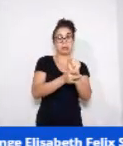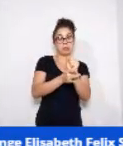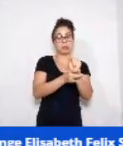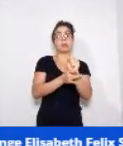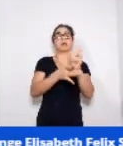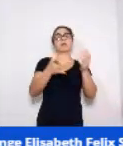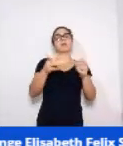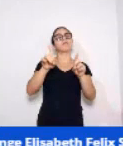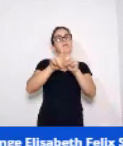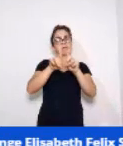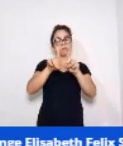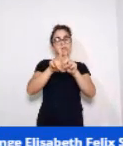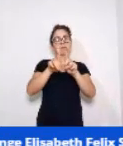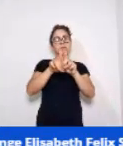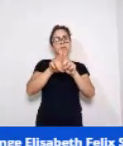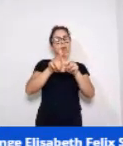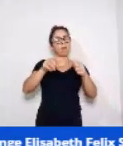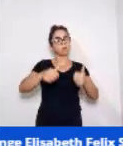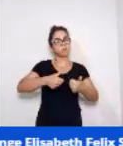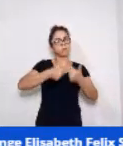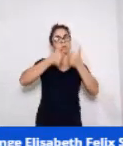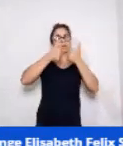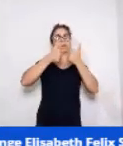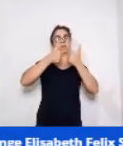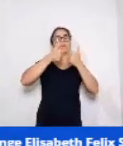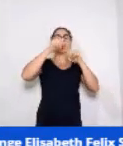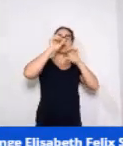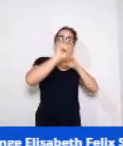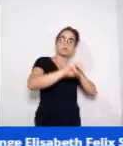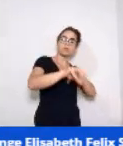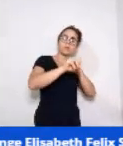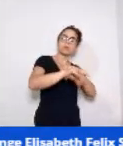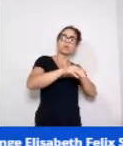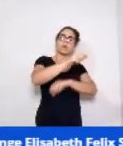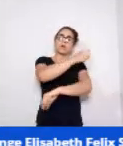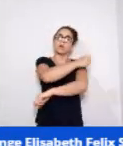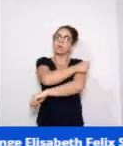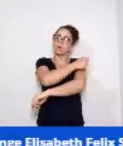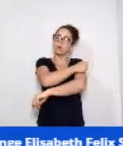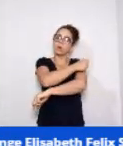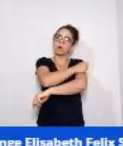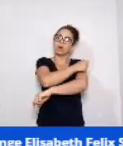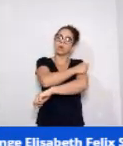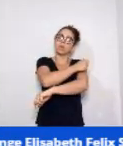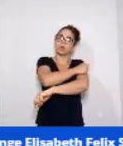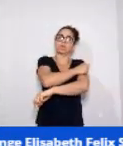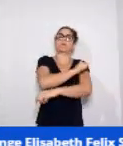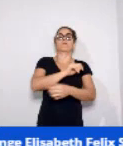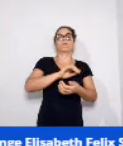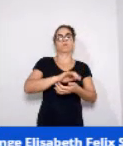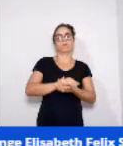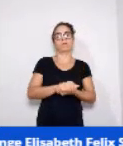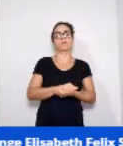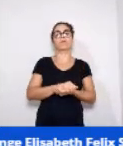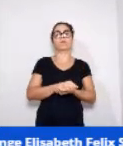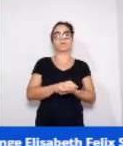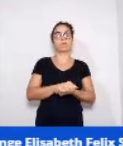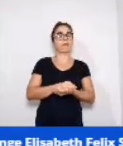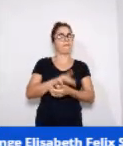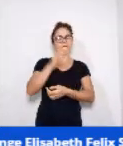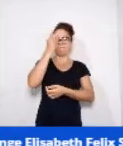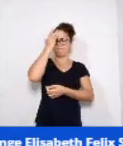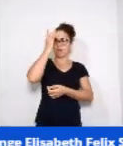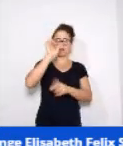a qualidade no ensino dos nossos alunos sem prejuízo. Então, não é algo a ser assim fácil, né?